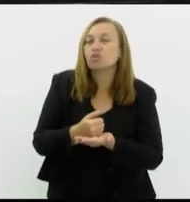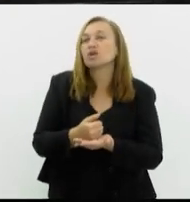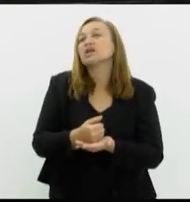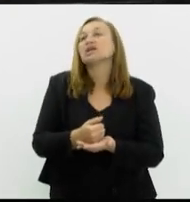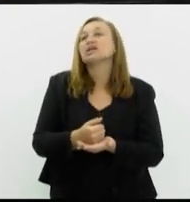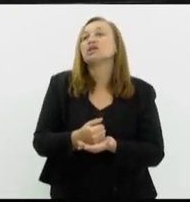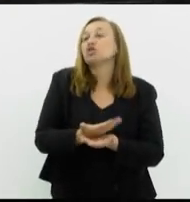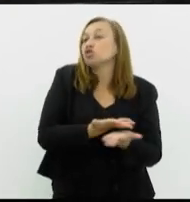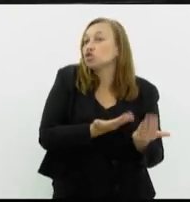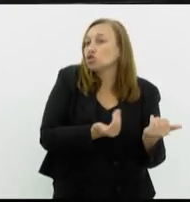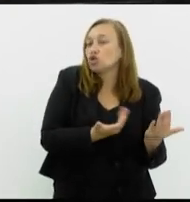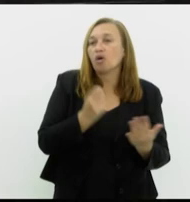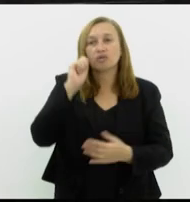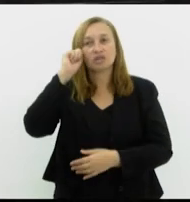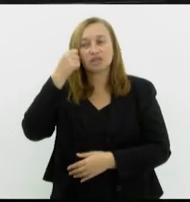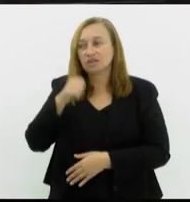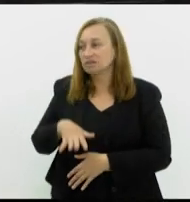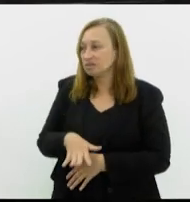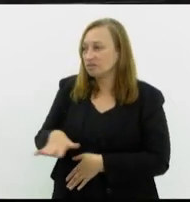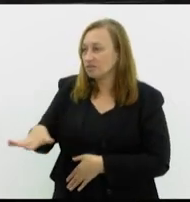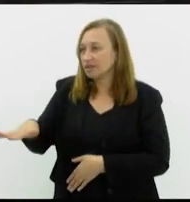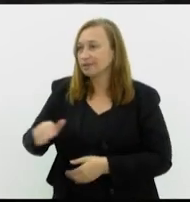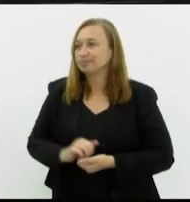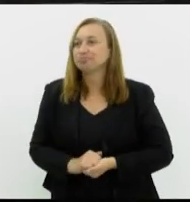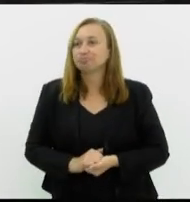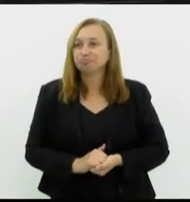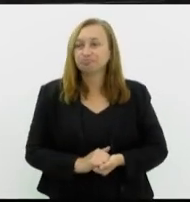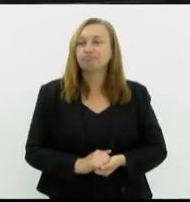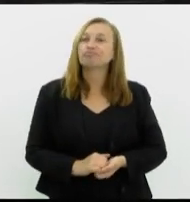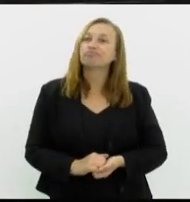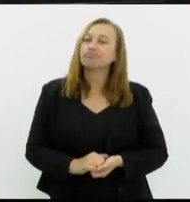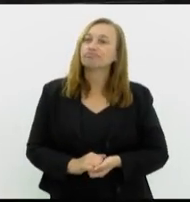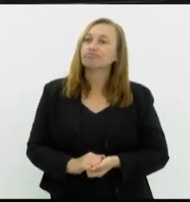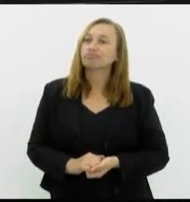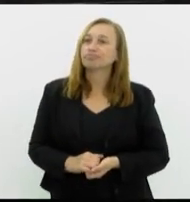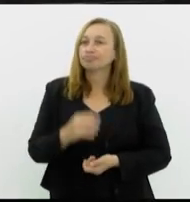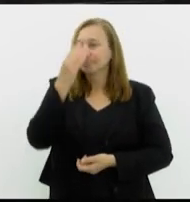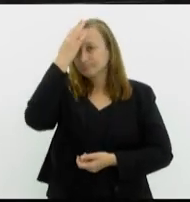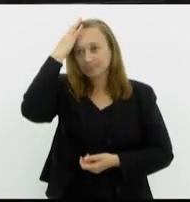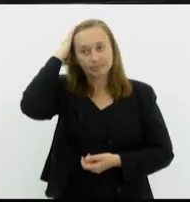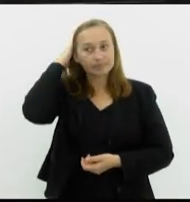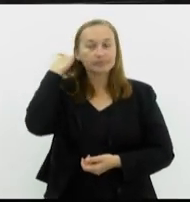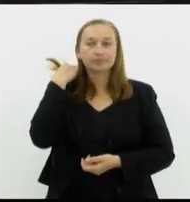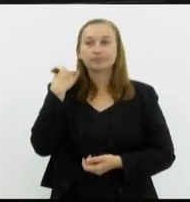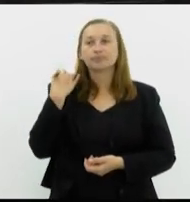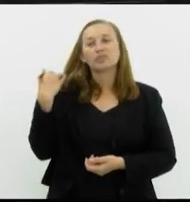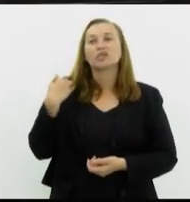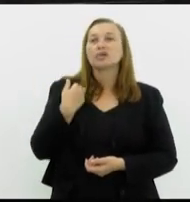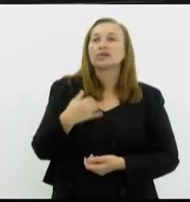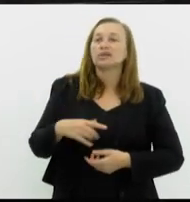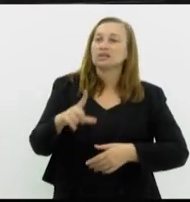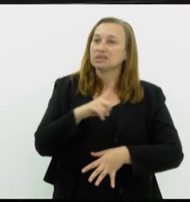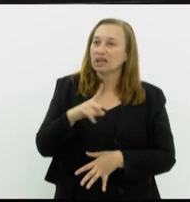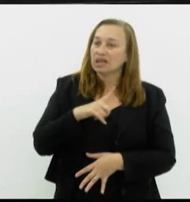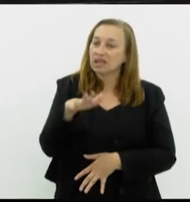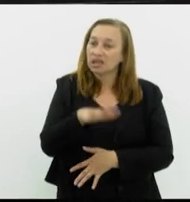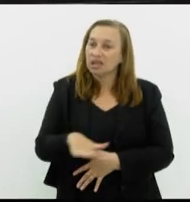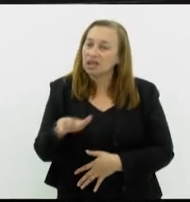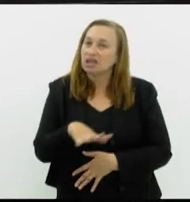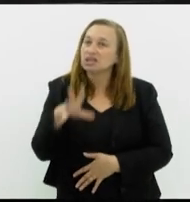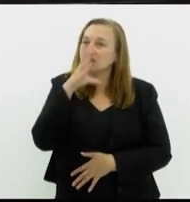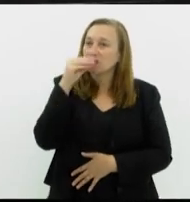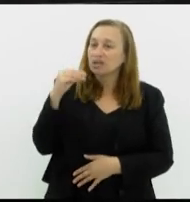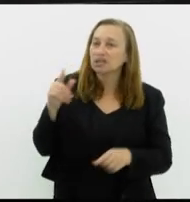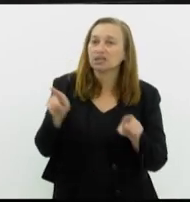são jovens negros de favela e periferias. Mas a gente tem uma maioria grande também de crianças e